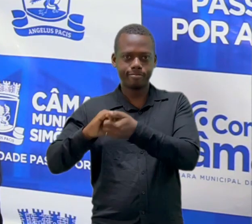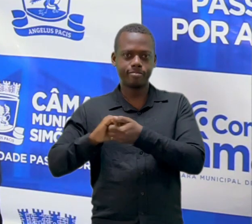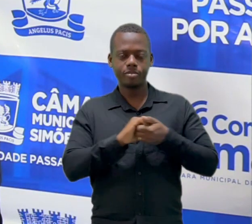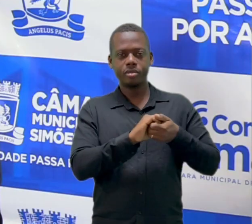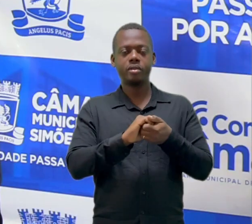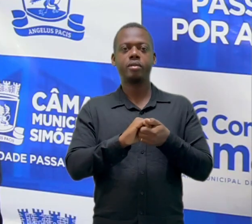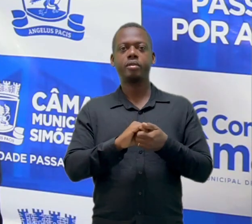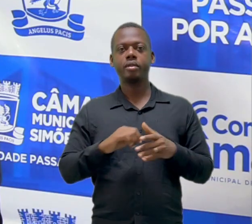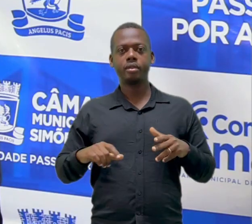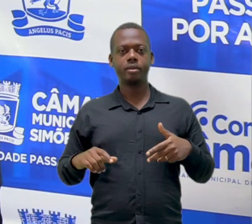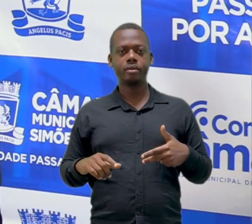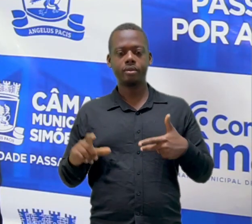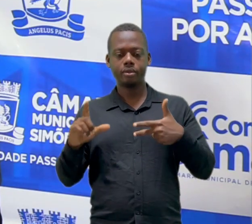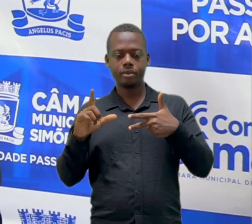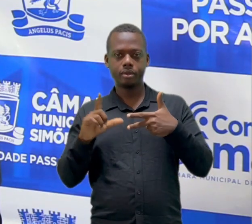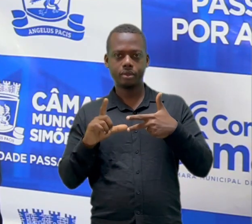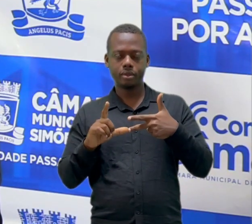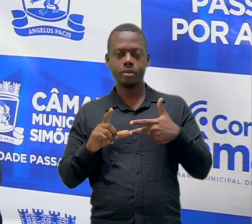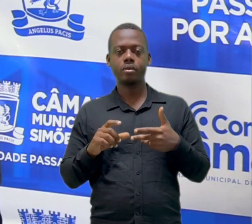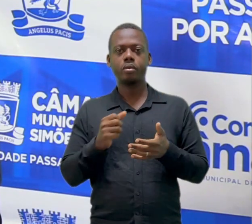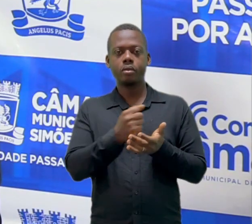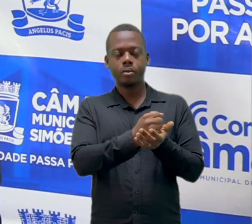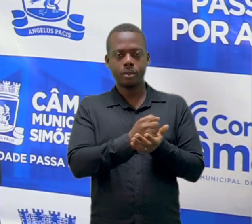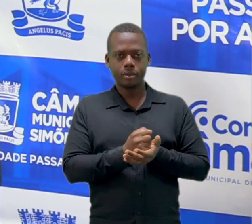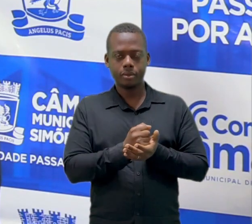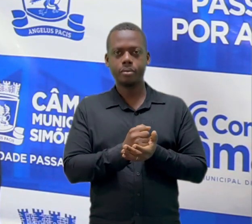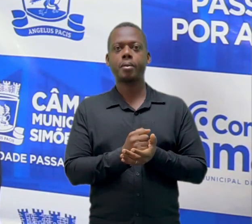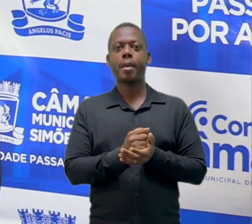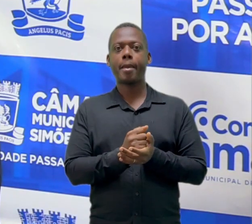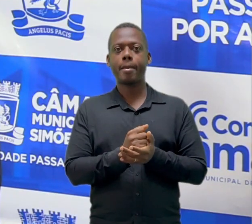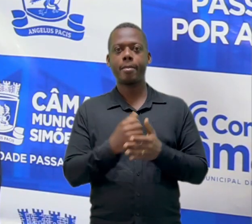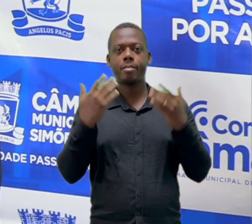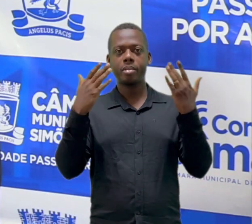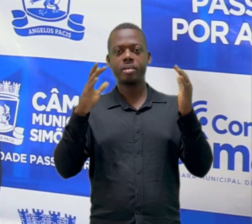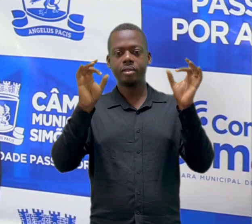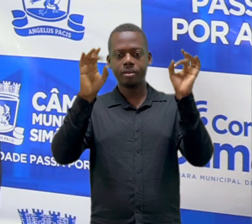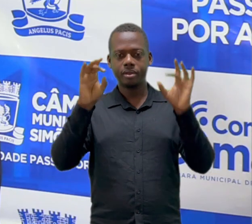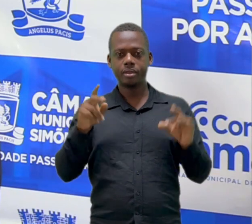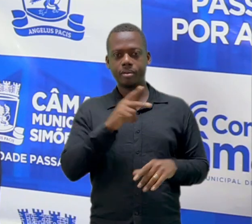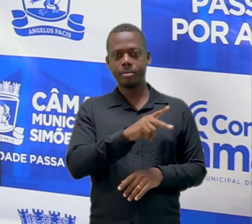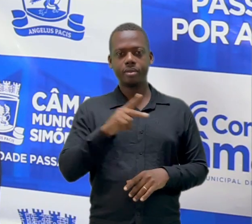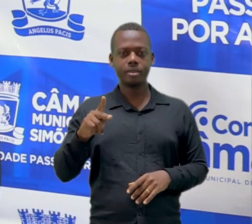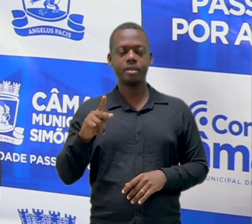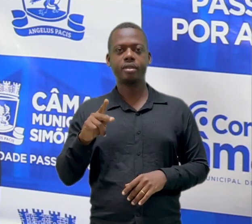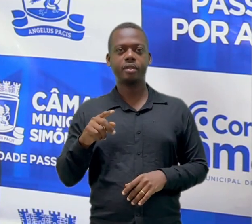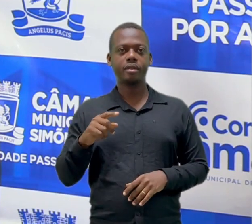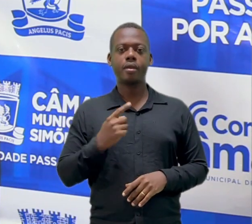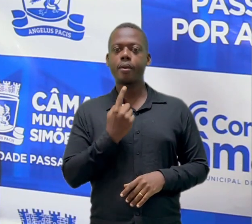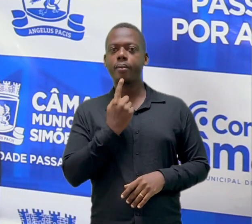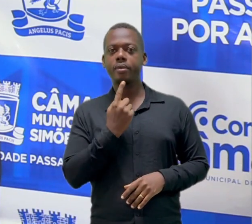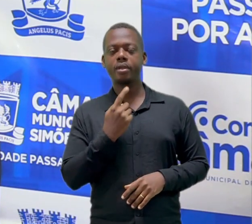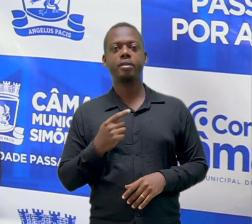Casa Legislativa, também os colaboradores. Mandar os parabéns em especial para o presidente, que fez aniversário no dia 2 de